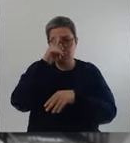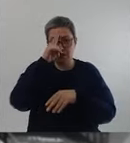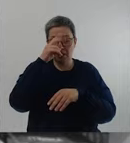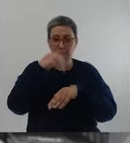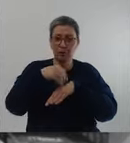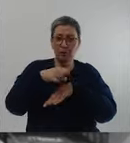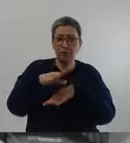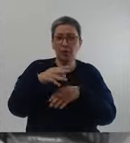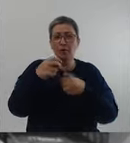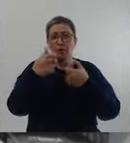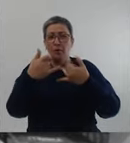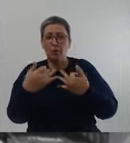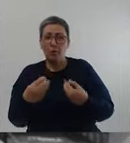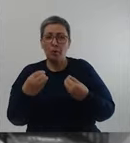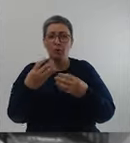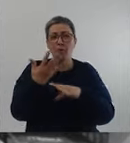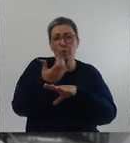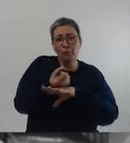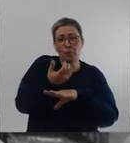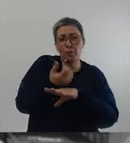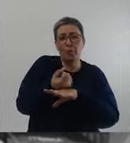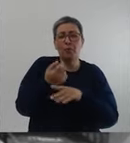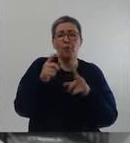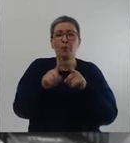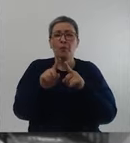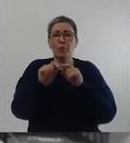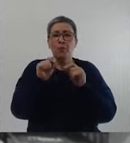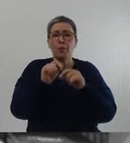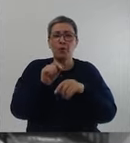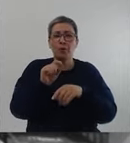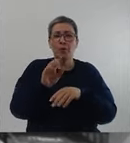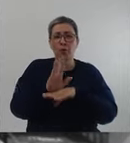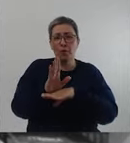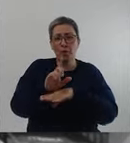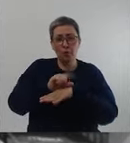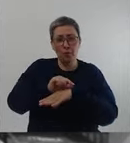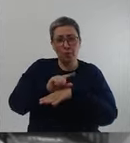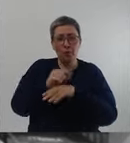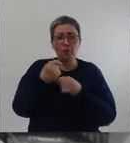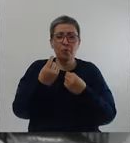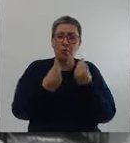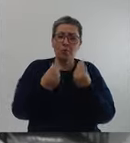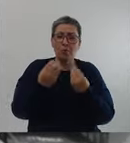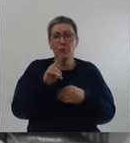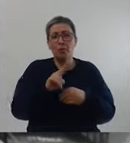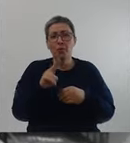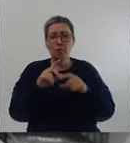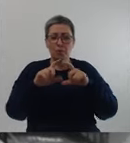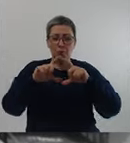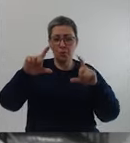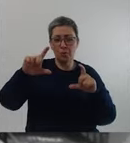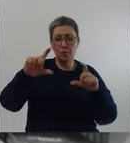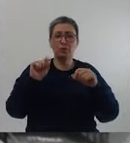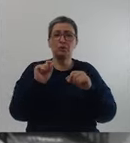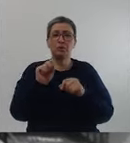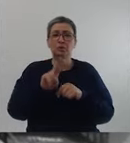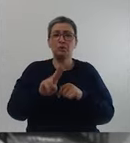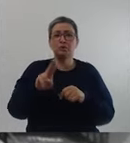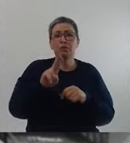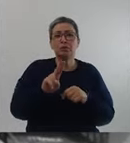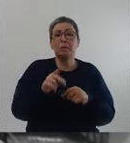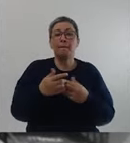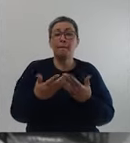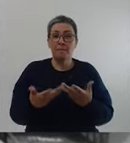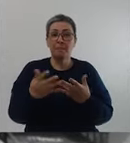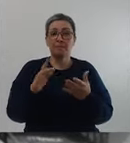que nós comentamos como é que se grava para fazer lá o curta, como é que eu devia usar, qual posição deveria usar o